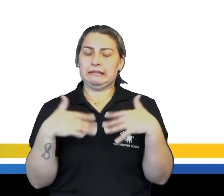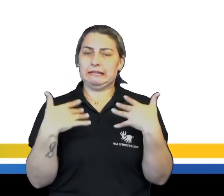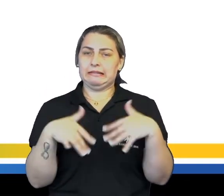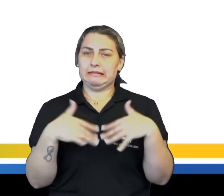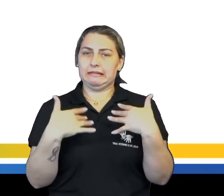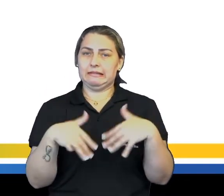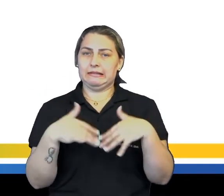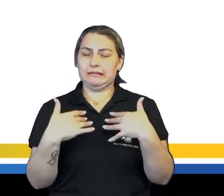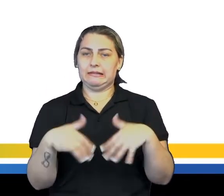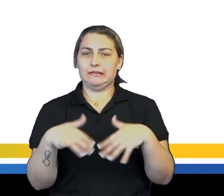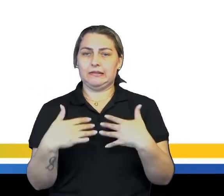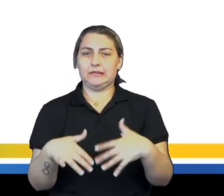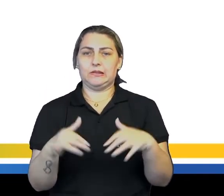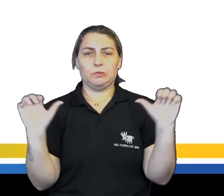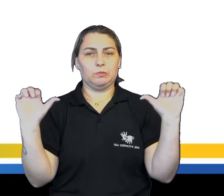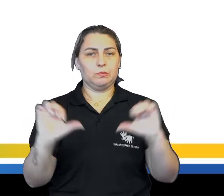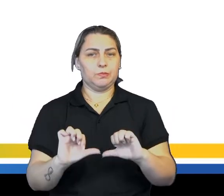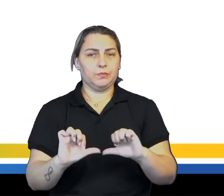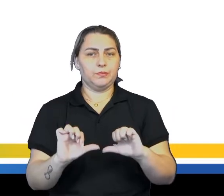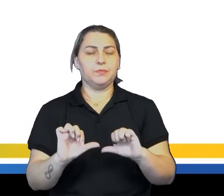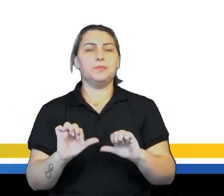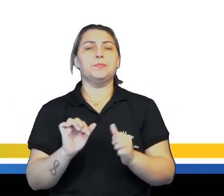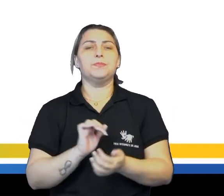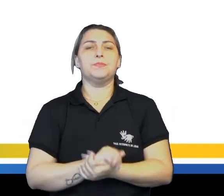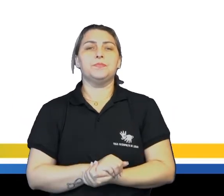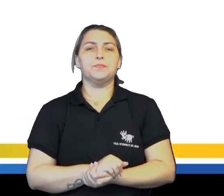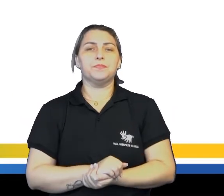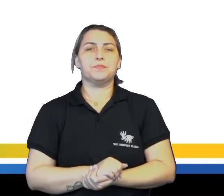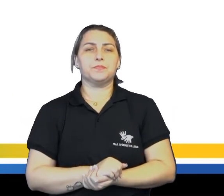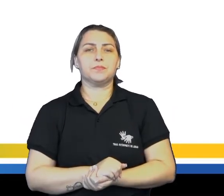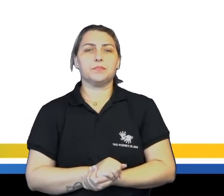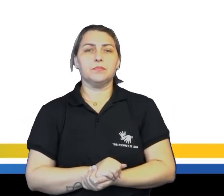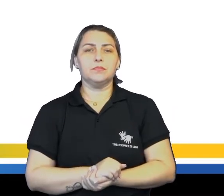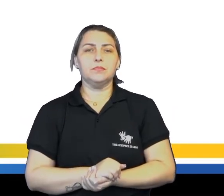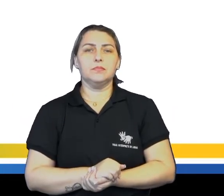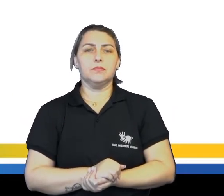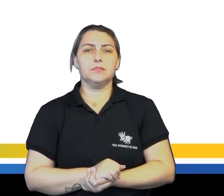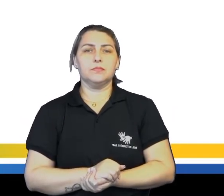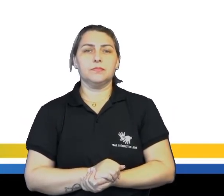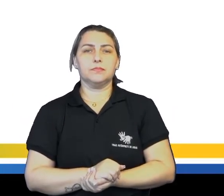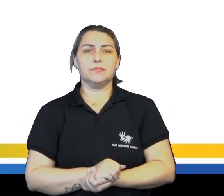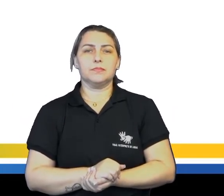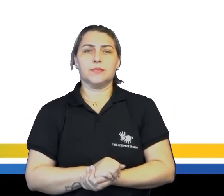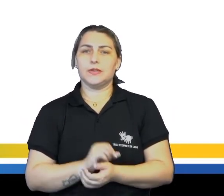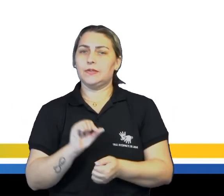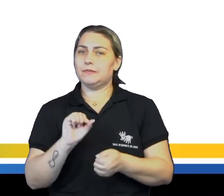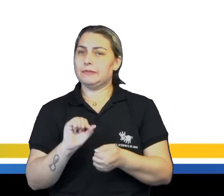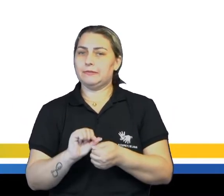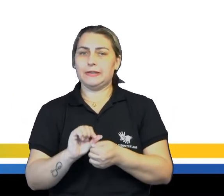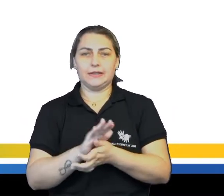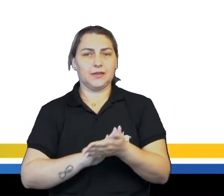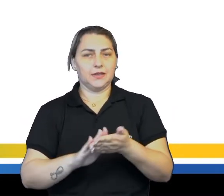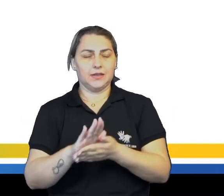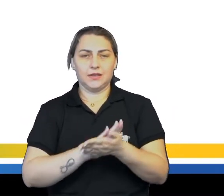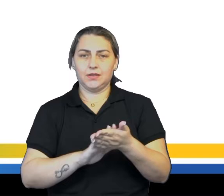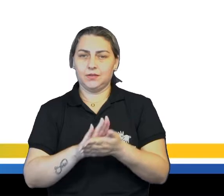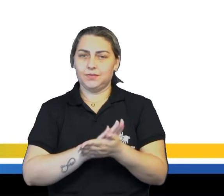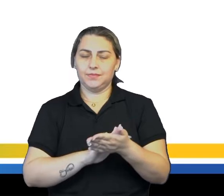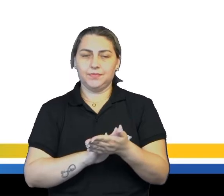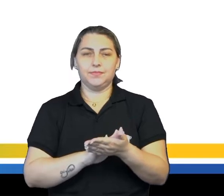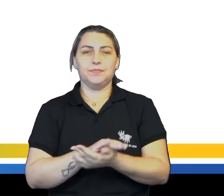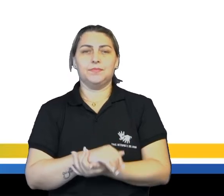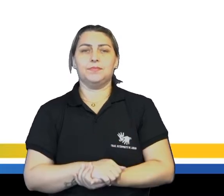véi, quer dizer lascou tudo. A próxima, ih, véi, não vai dar para fazer. A